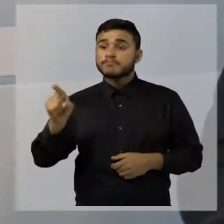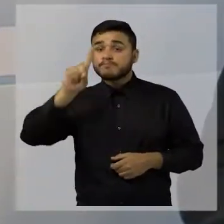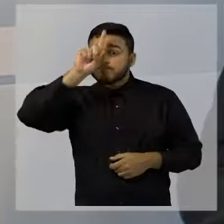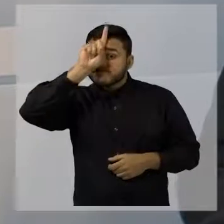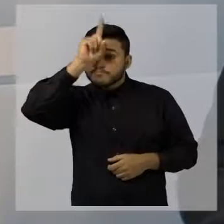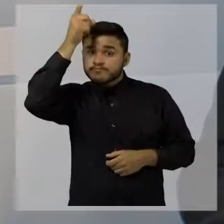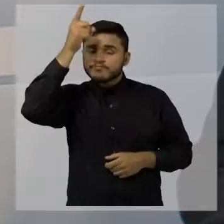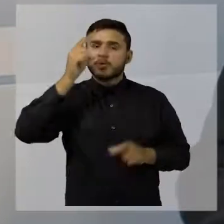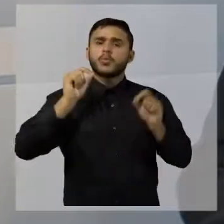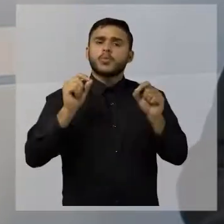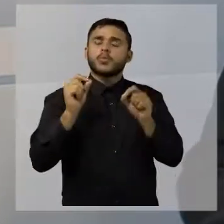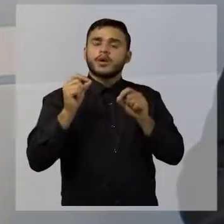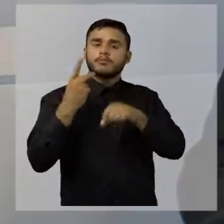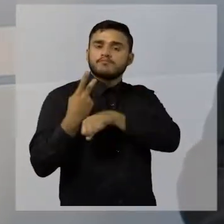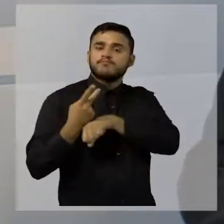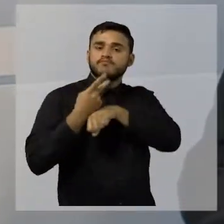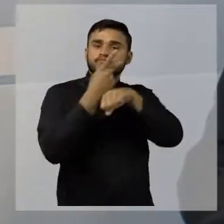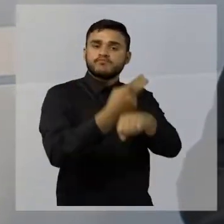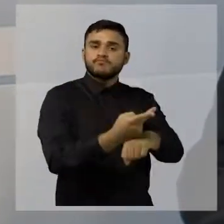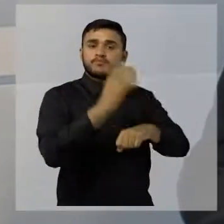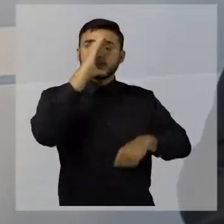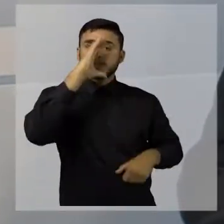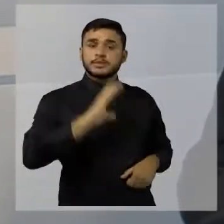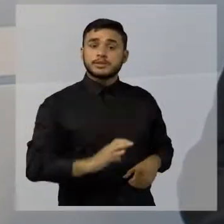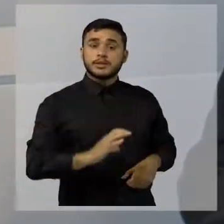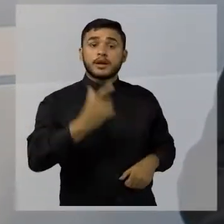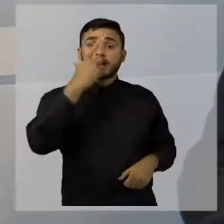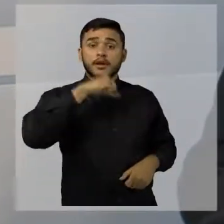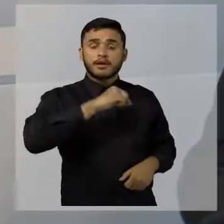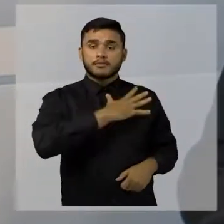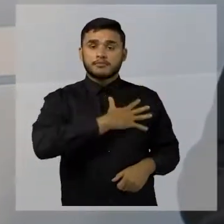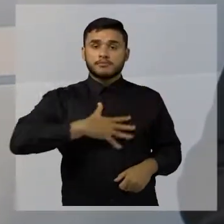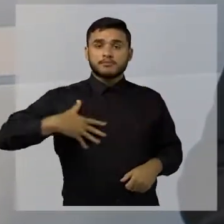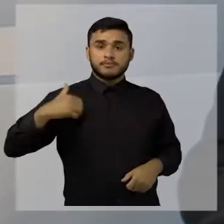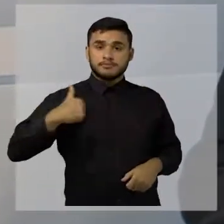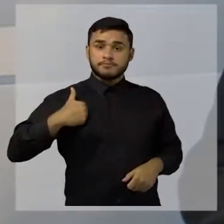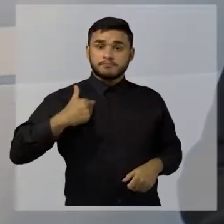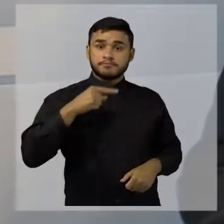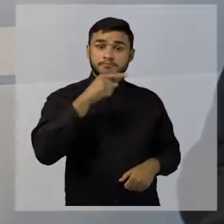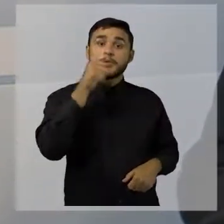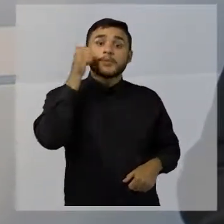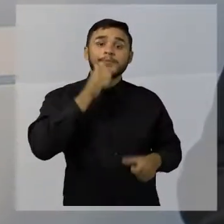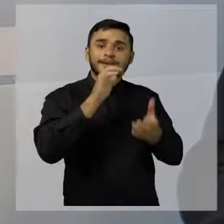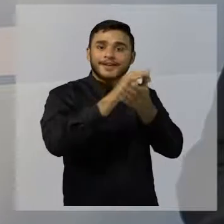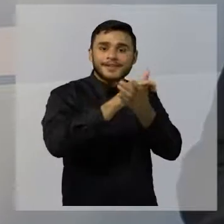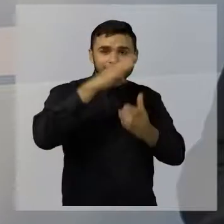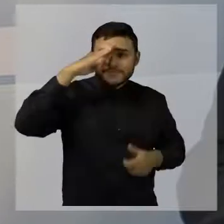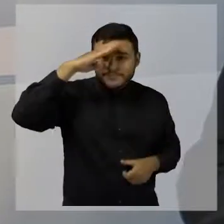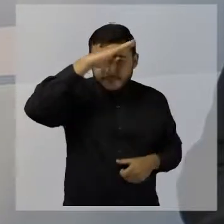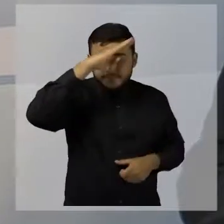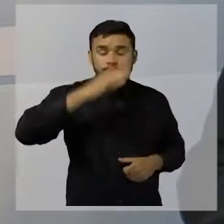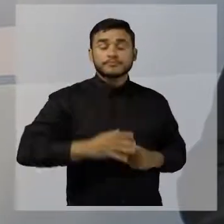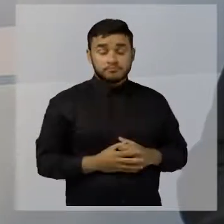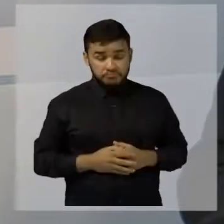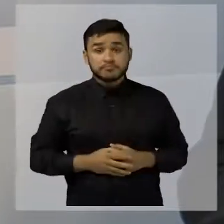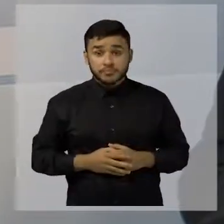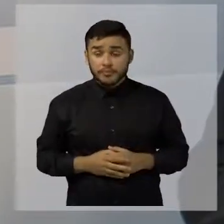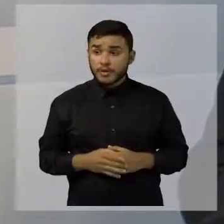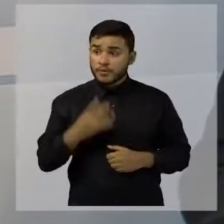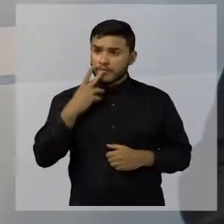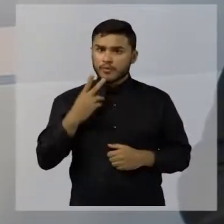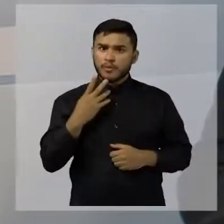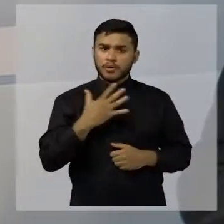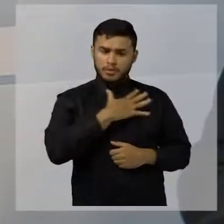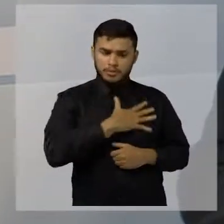eu coloquei a importância de a gente prestigiar esse momento. Por quê? Porque a Michele, a primeira-dama, eu nunca vi uma